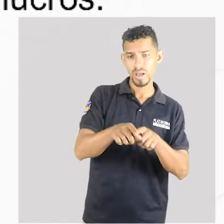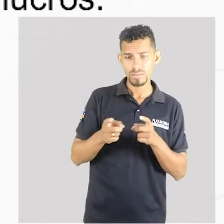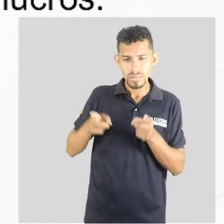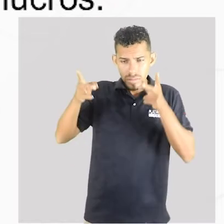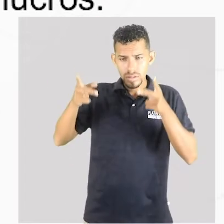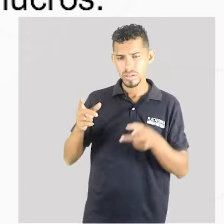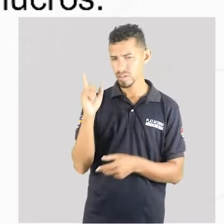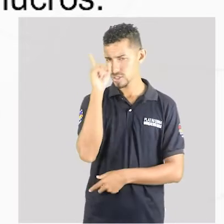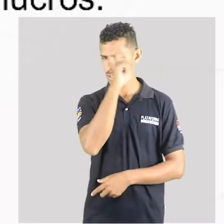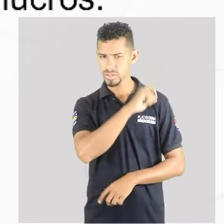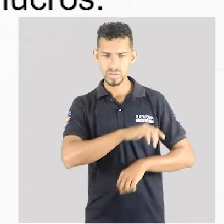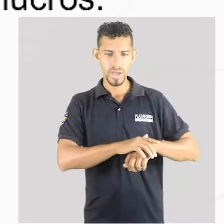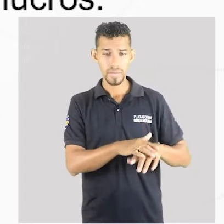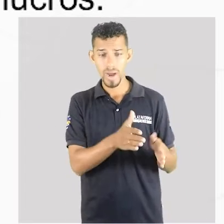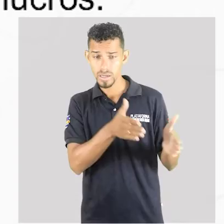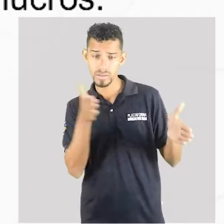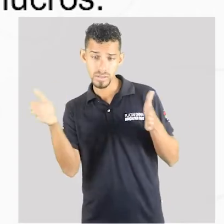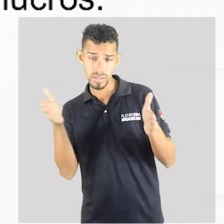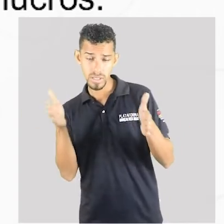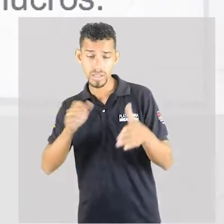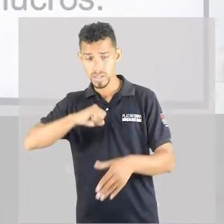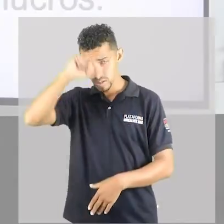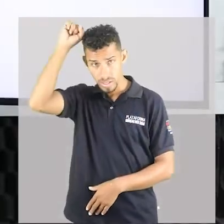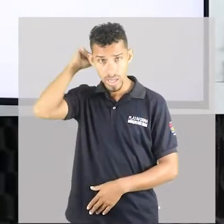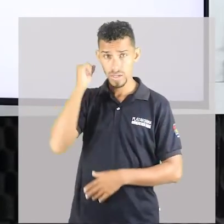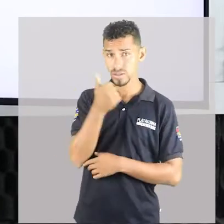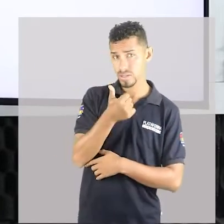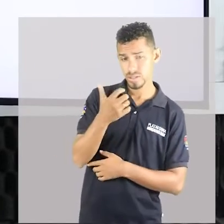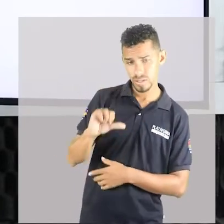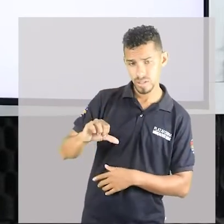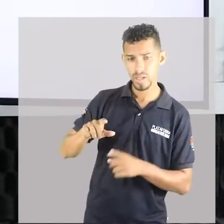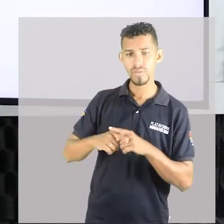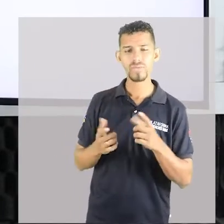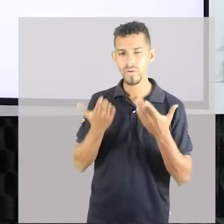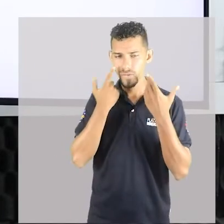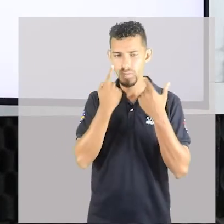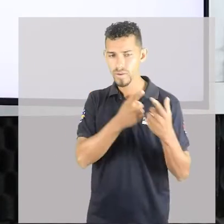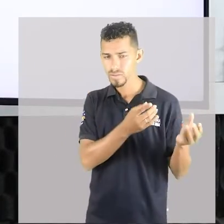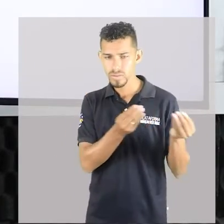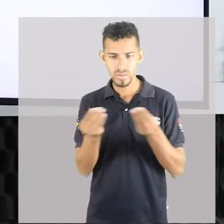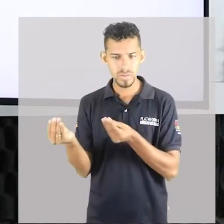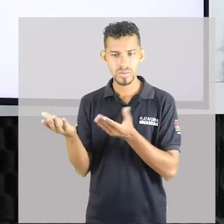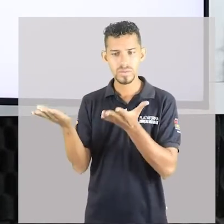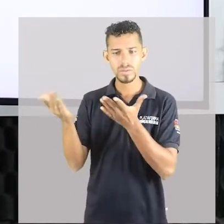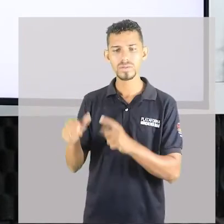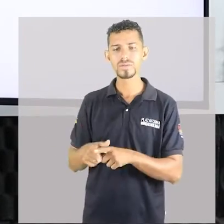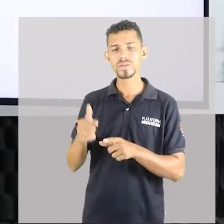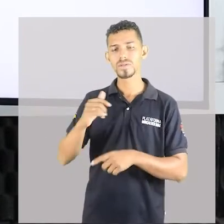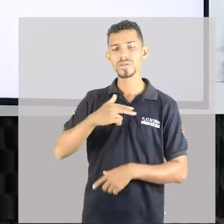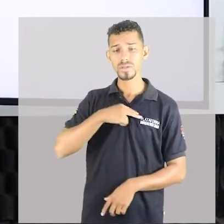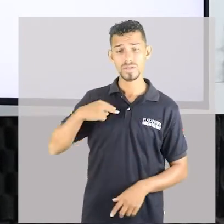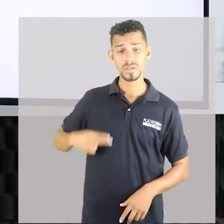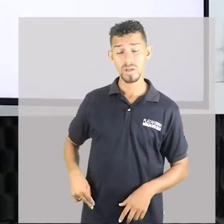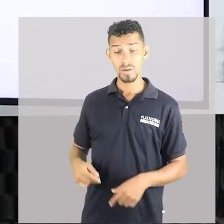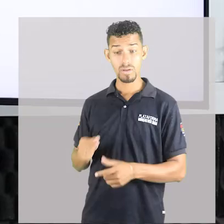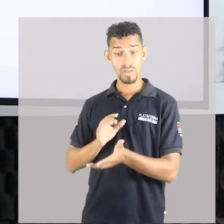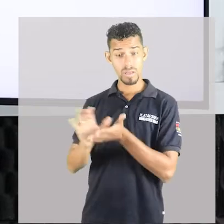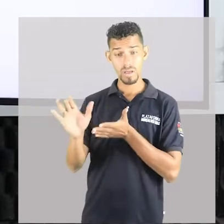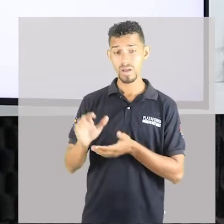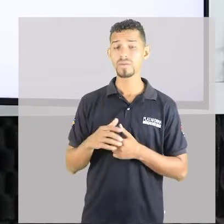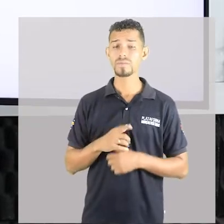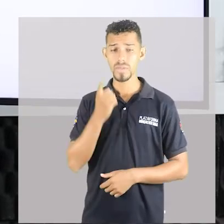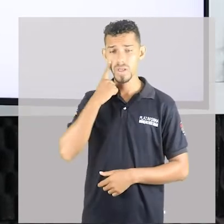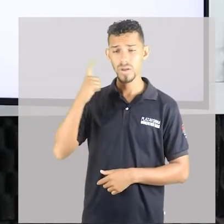fechado. Mas, a partir do século XIX, os europeus encontram na venda do ópio, para os chineses, uma grande fonte de lucro. Então, o ópio era